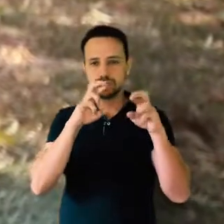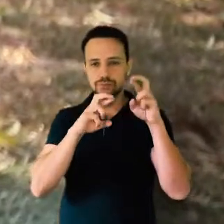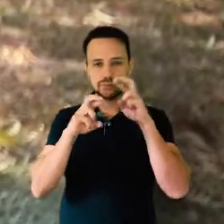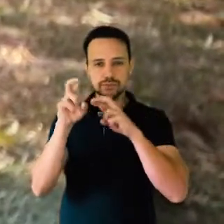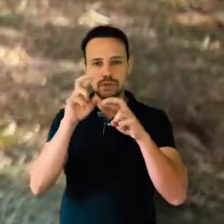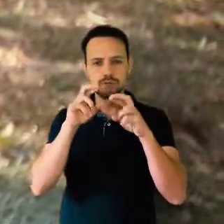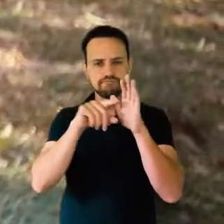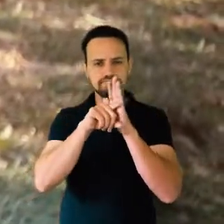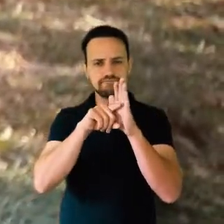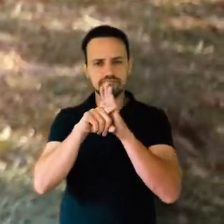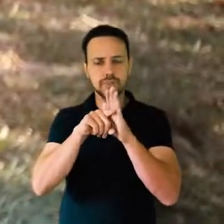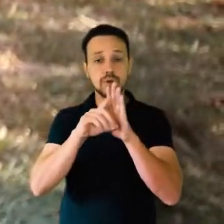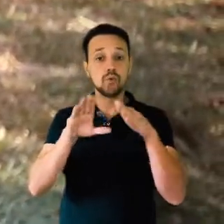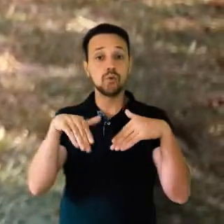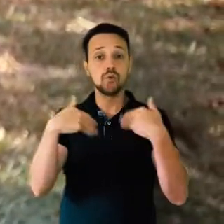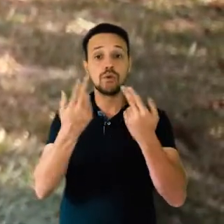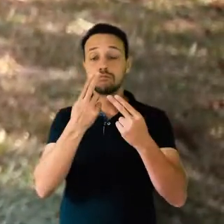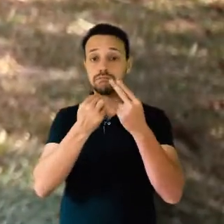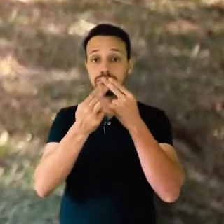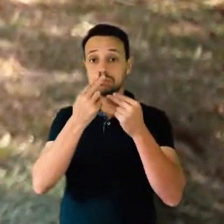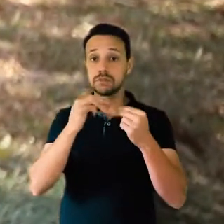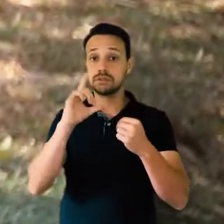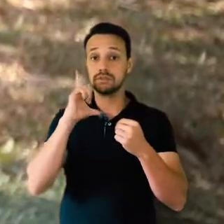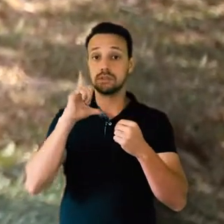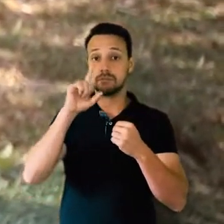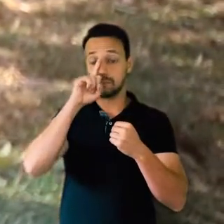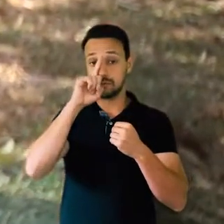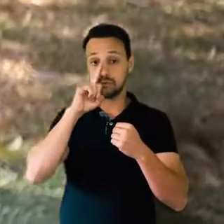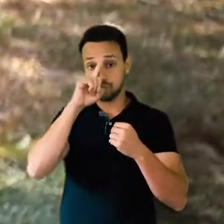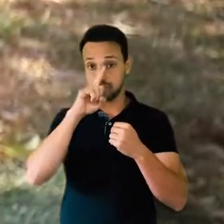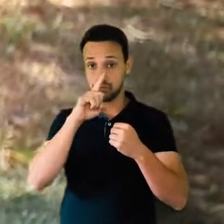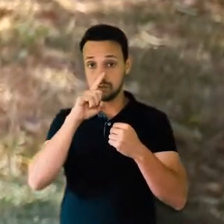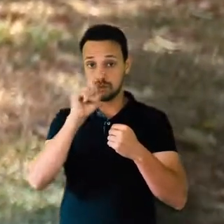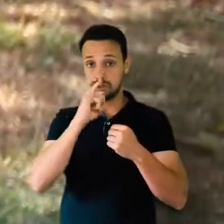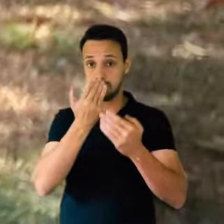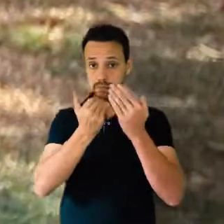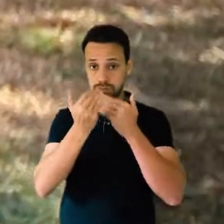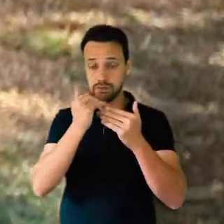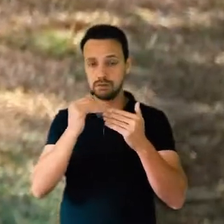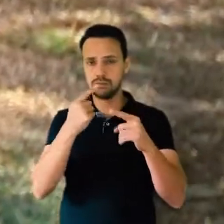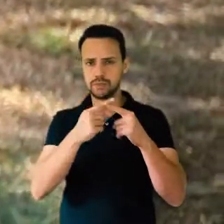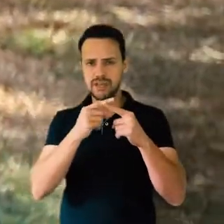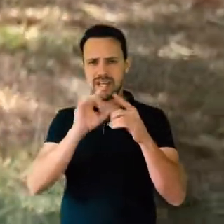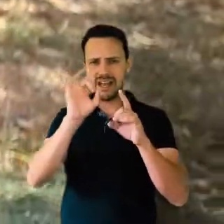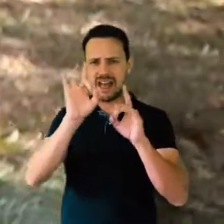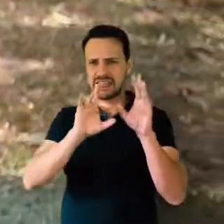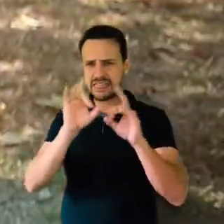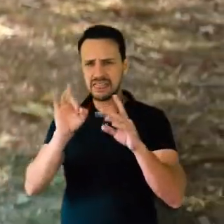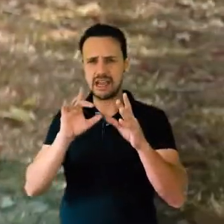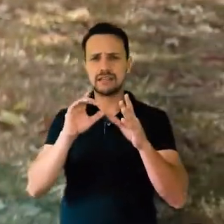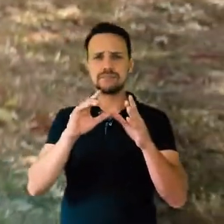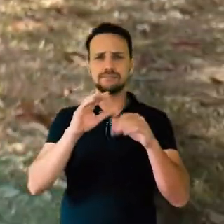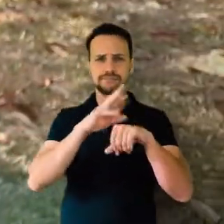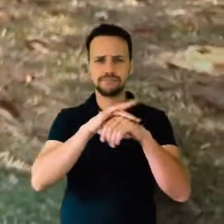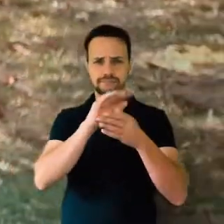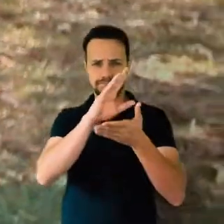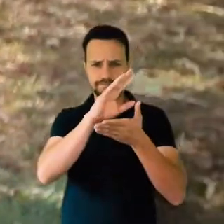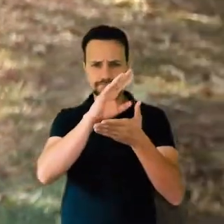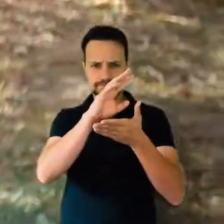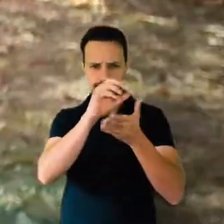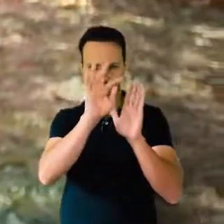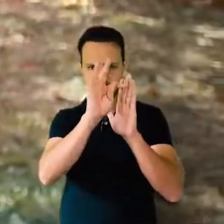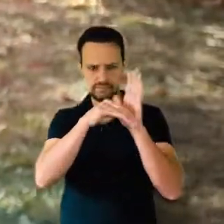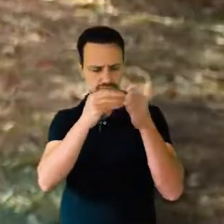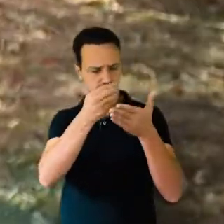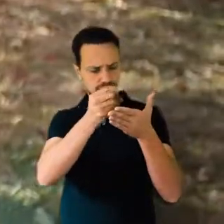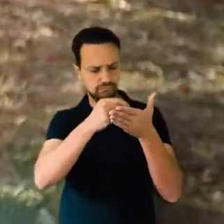uma triagem de risco nutricional, porque dependendo de cada patologia, de cada caso, a gente tem um